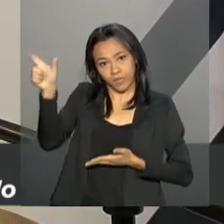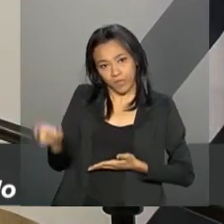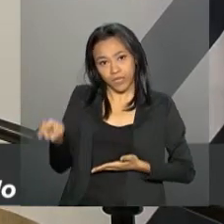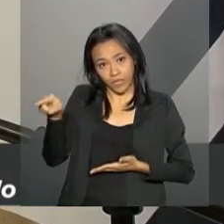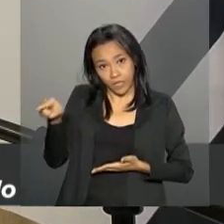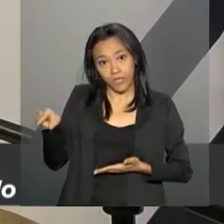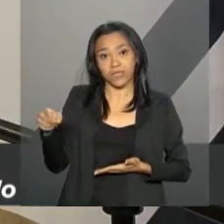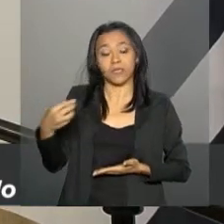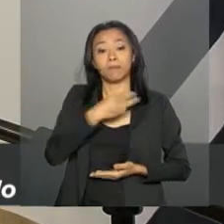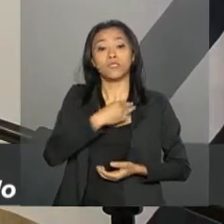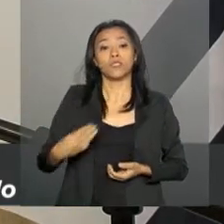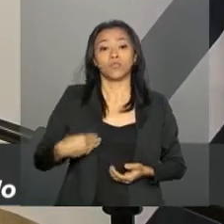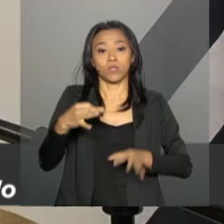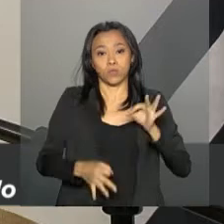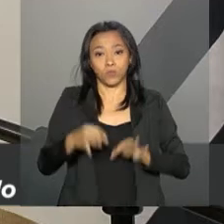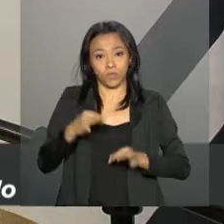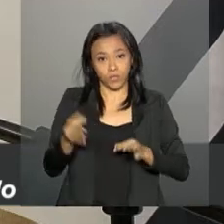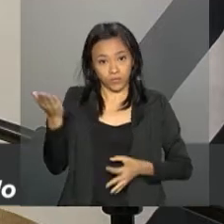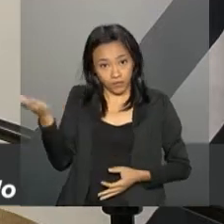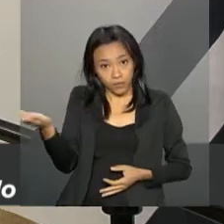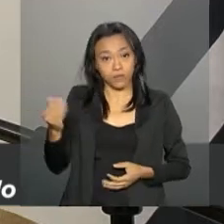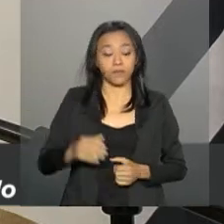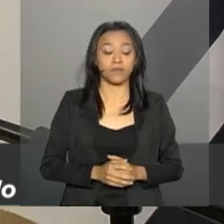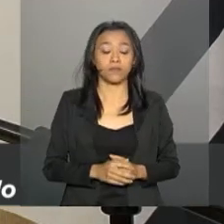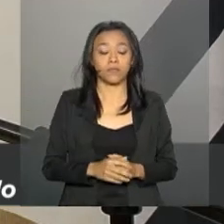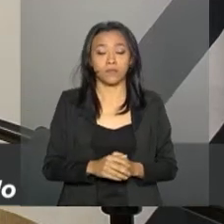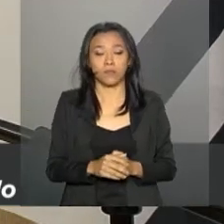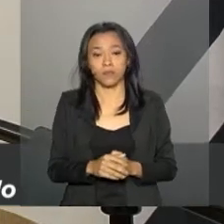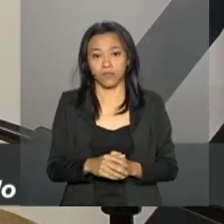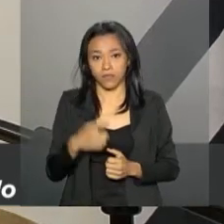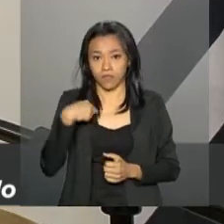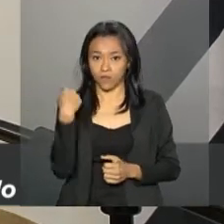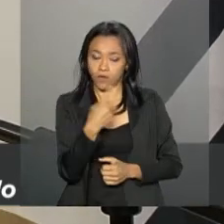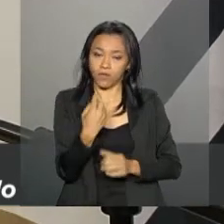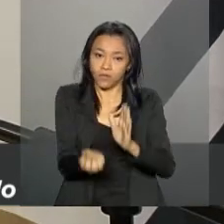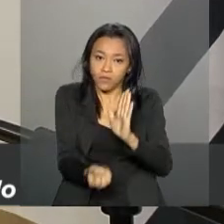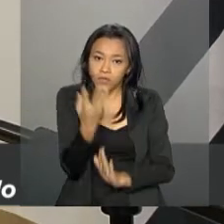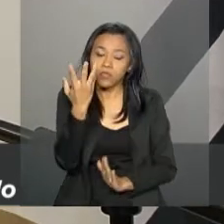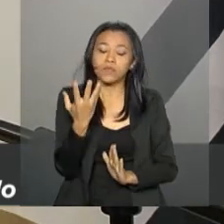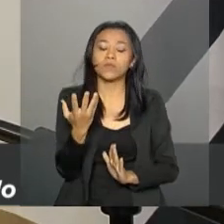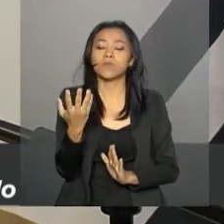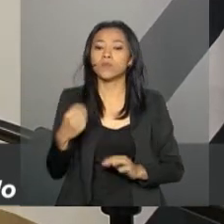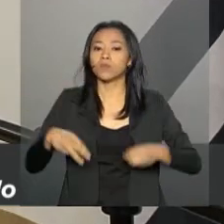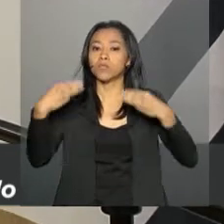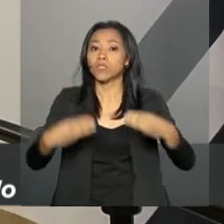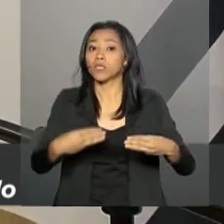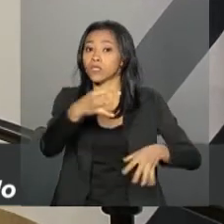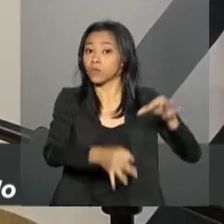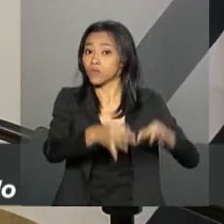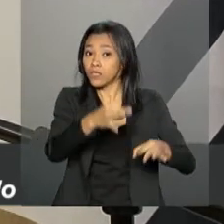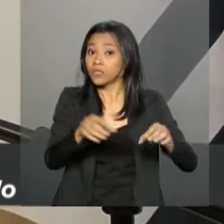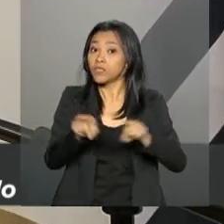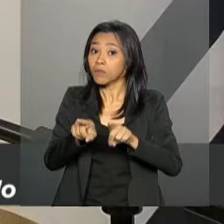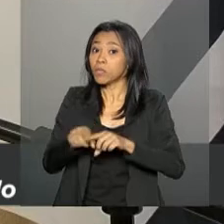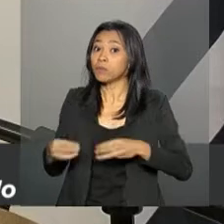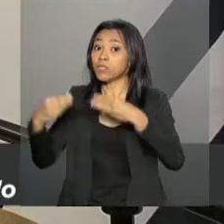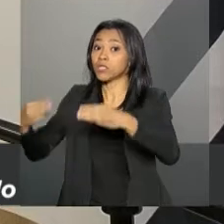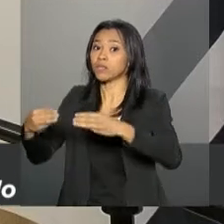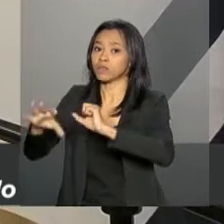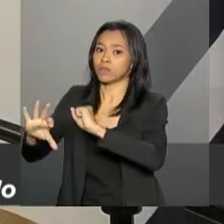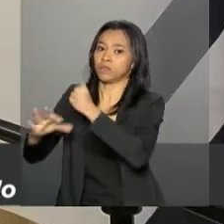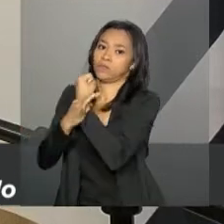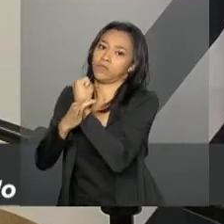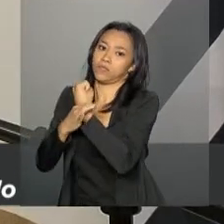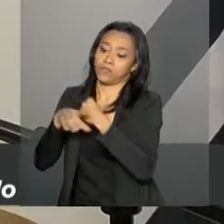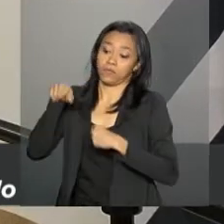Justiça, nós logo acrescentamos o vocábulo segurança. Criamos o Ministério da Justiça e Segurança Pública, ao fundamento de